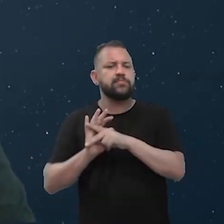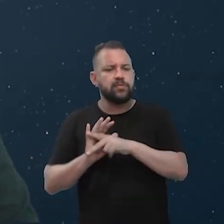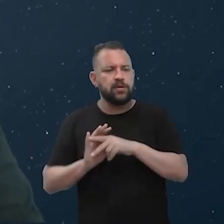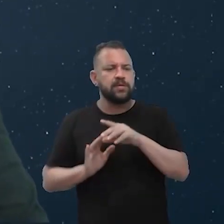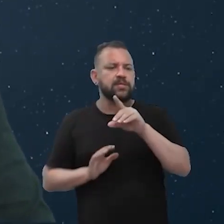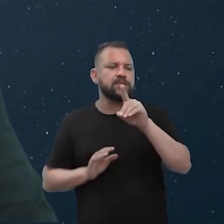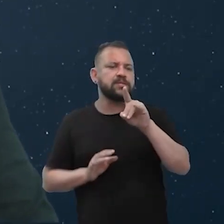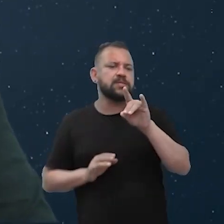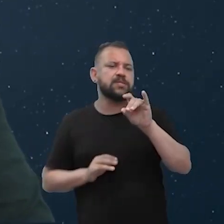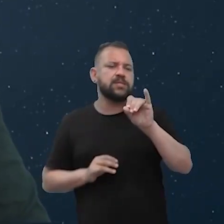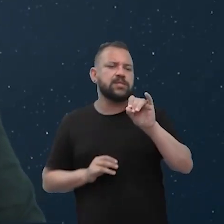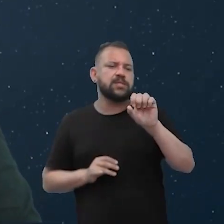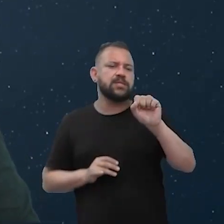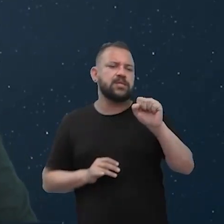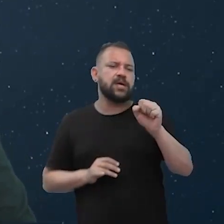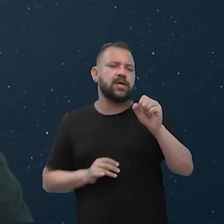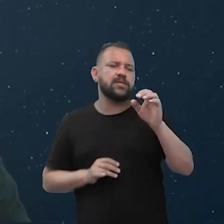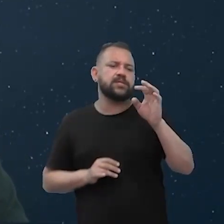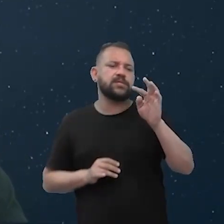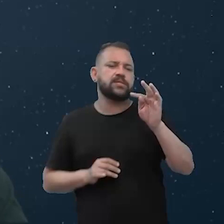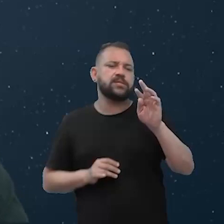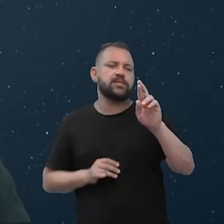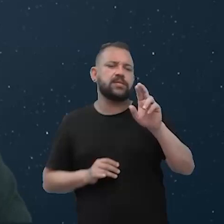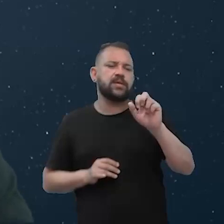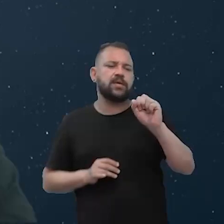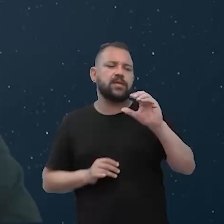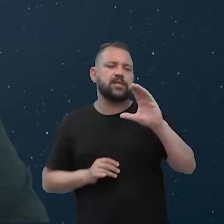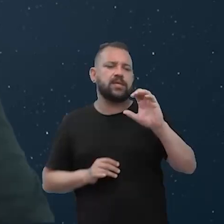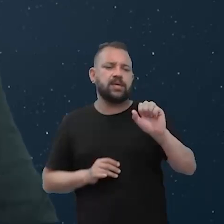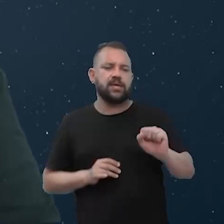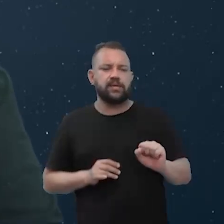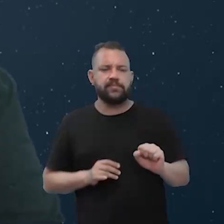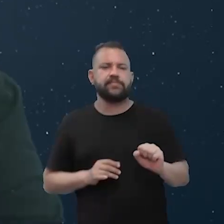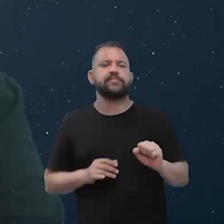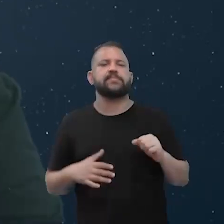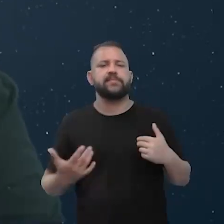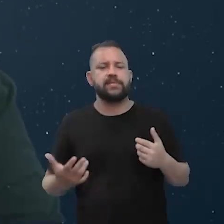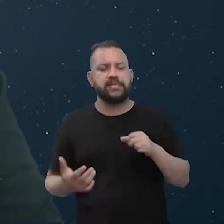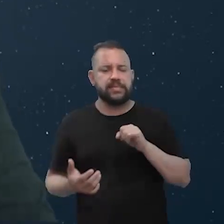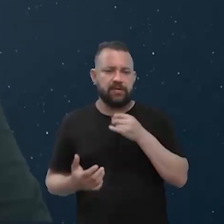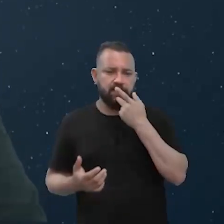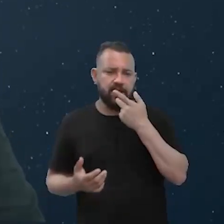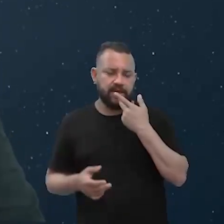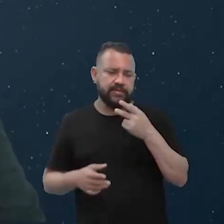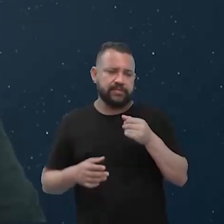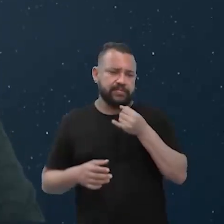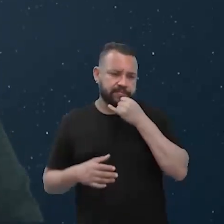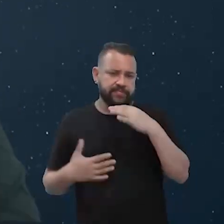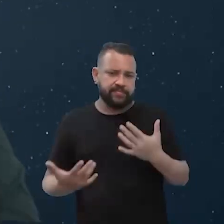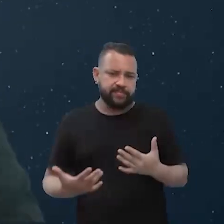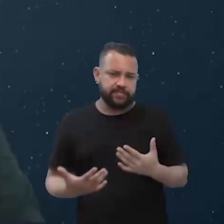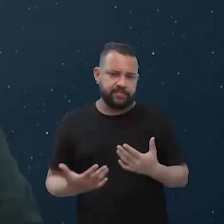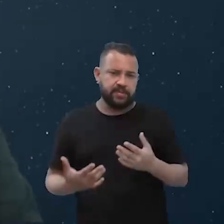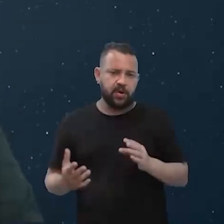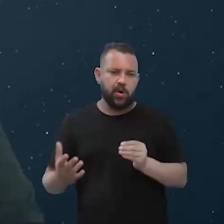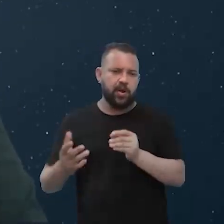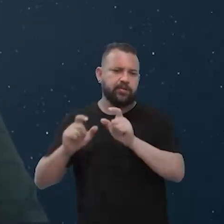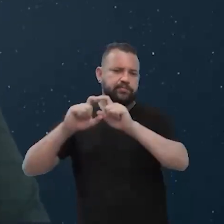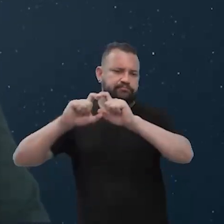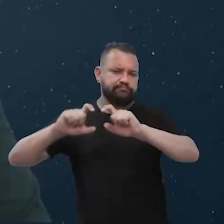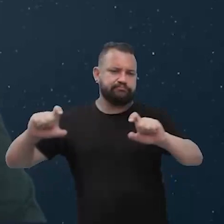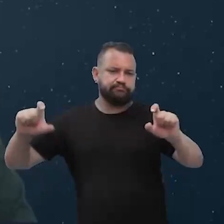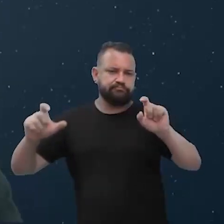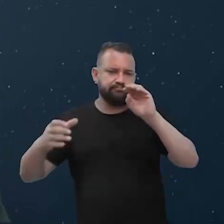variação diastrática? Não é? É verdade. Então, se disser assim, não é? Vamos dizer que ele colocasse uma